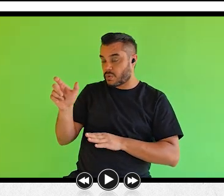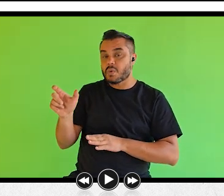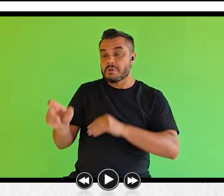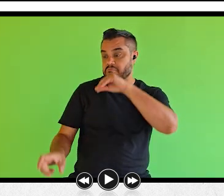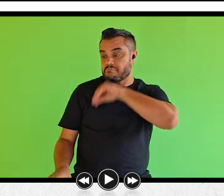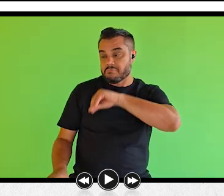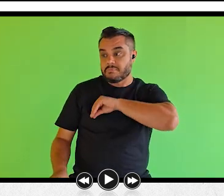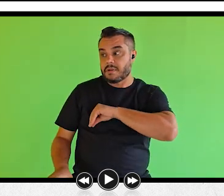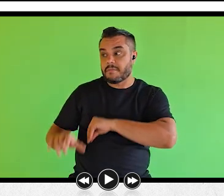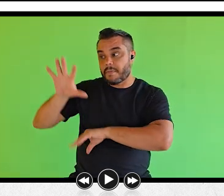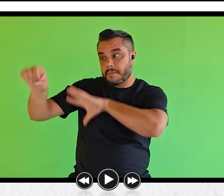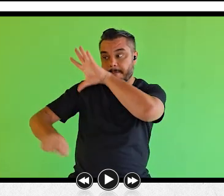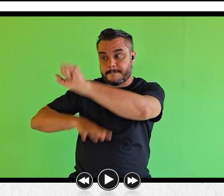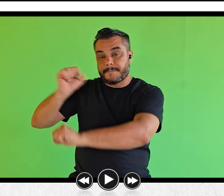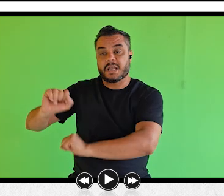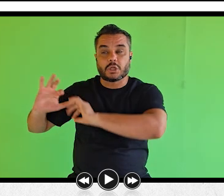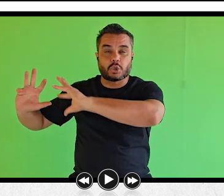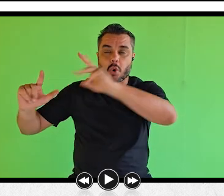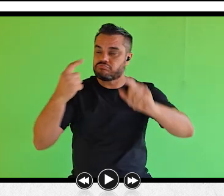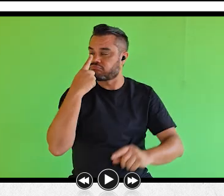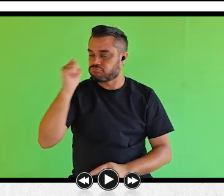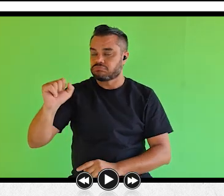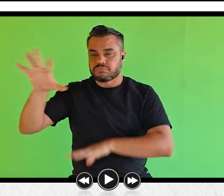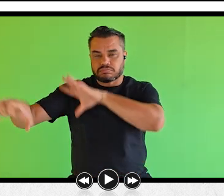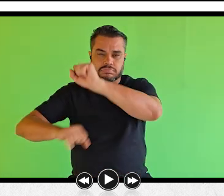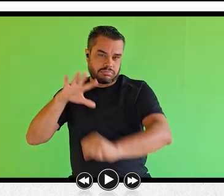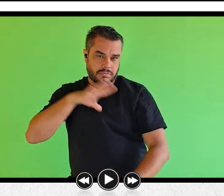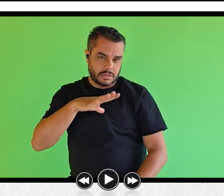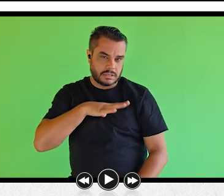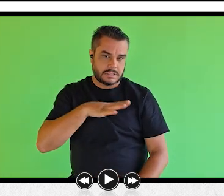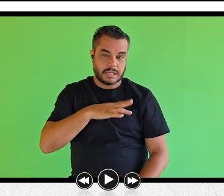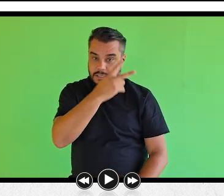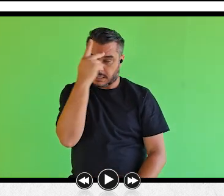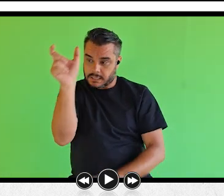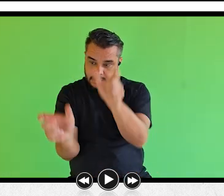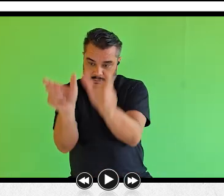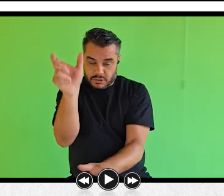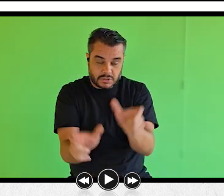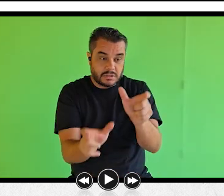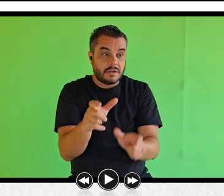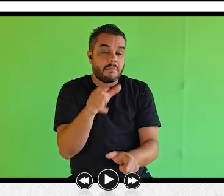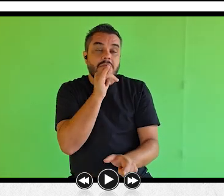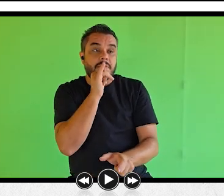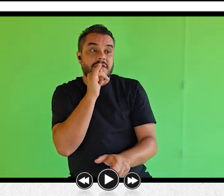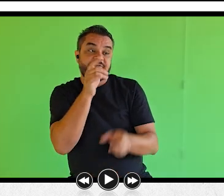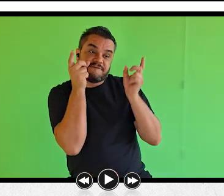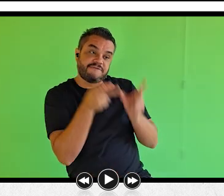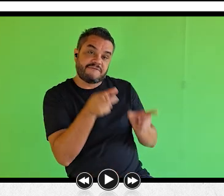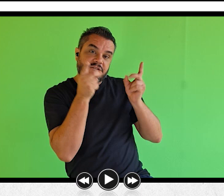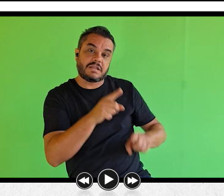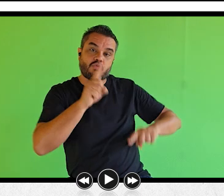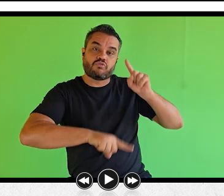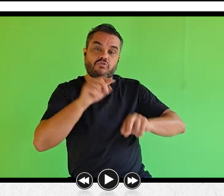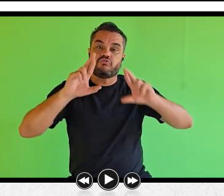dos catadores seja composta pela venda de materiais recicláveis, somada ao pagamento pelos serviços prestados. Quando é obtida apenas